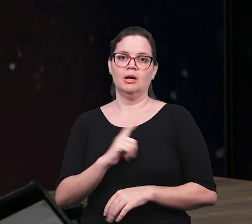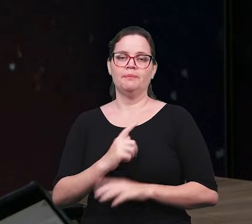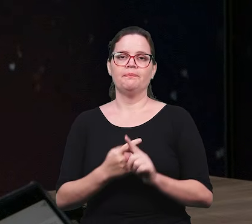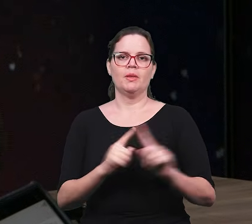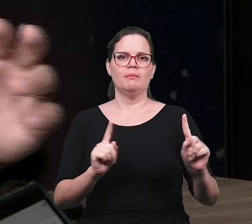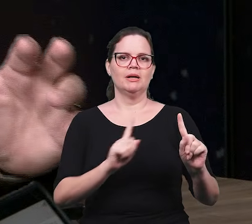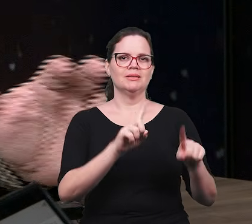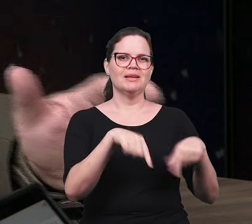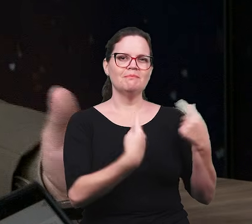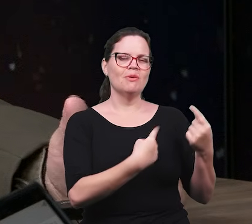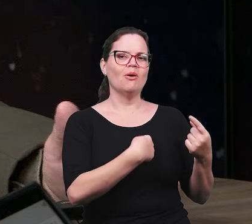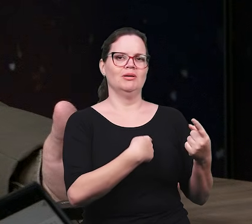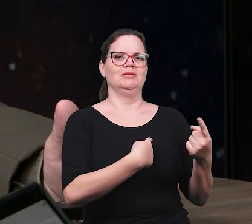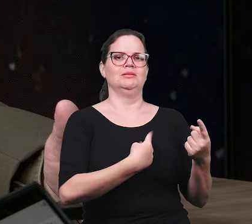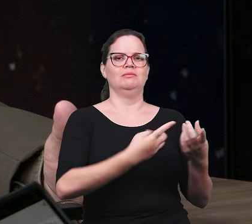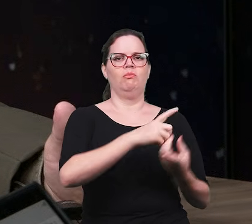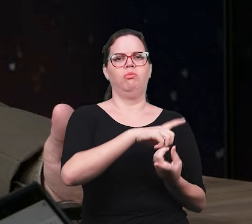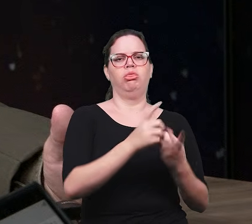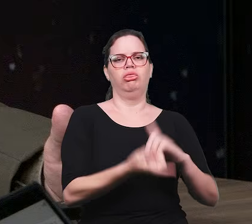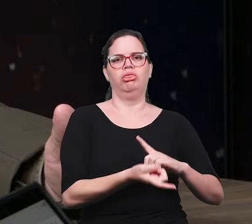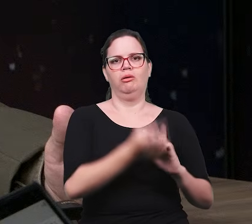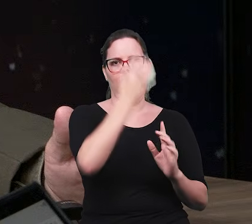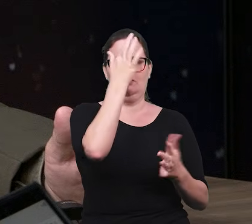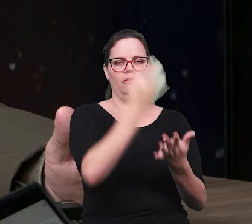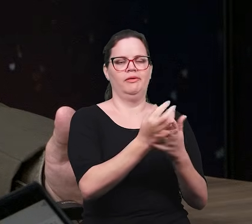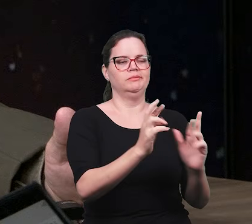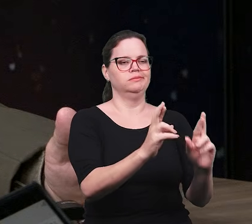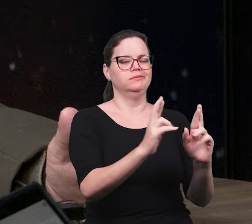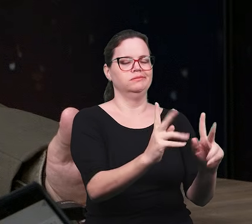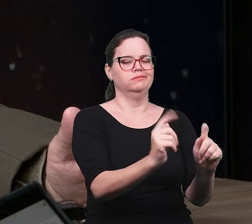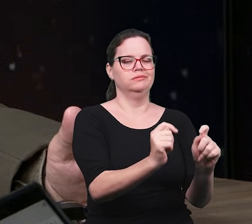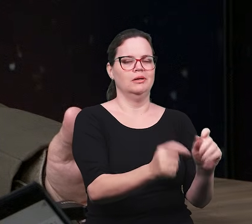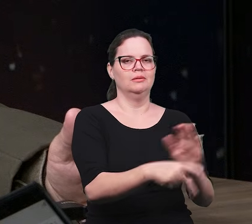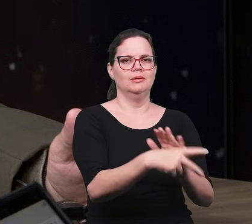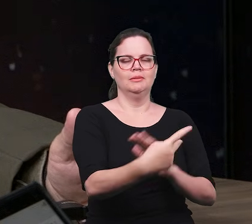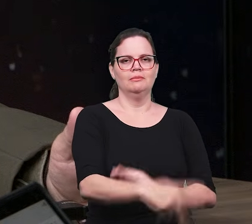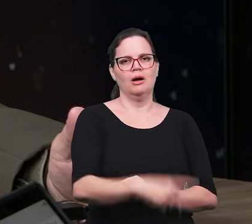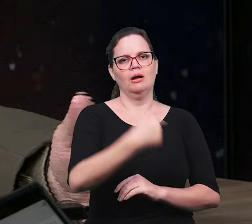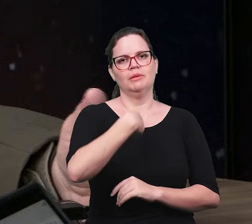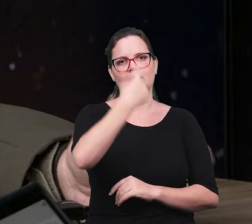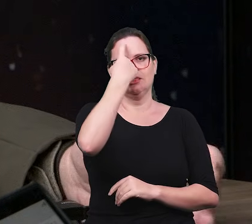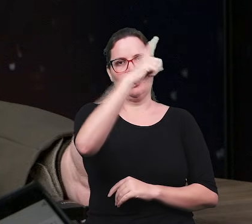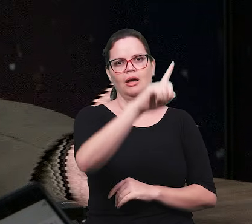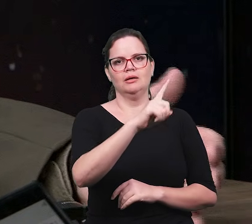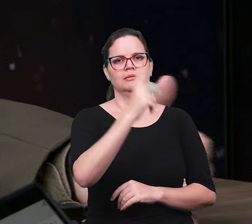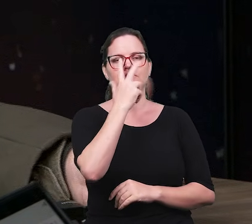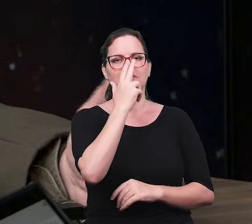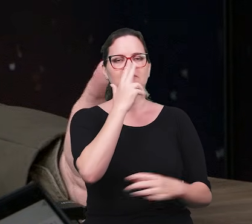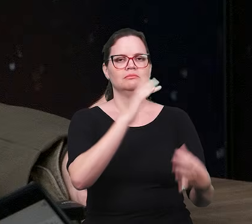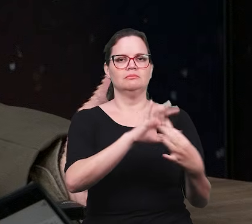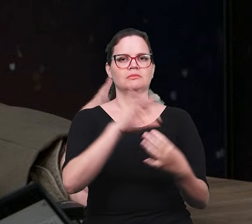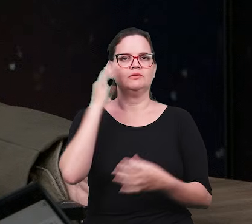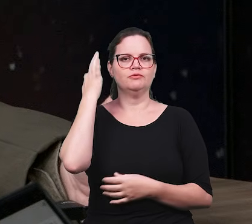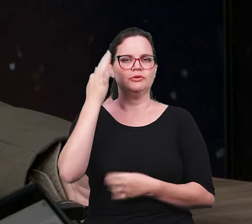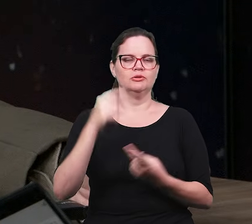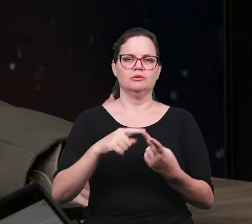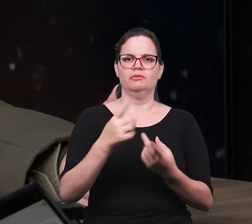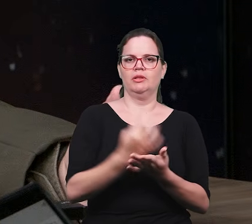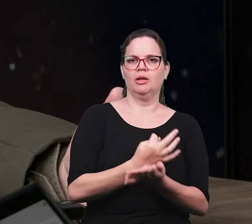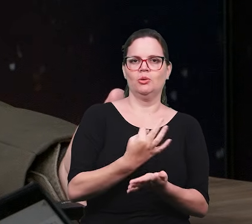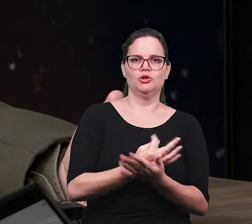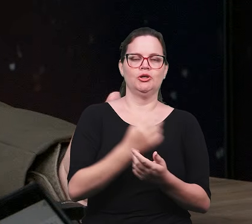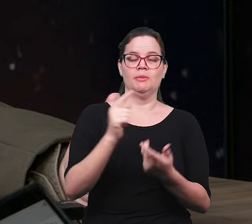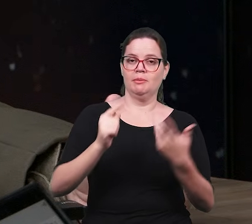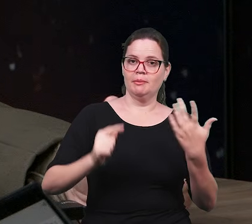manifestações que foram surgindo ao longo do tempo, os entendimentos, as ideias de pessoas, às vezes ligadas à filosofia, à teologia,